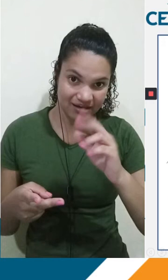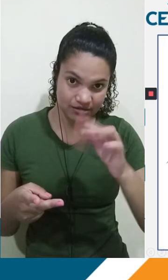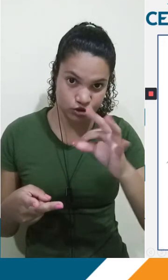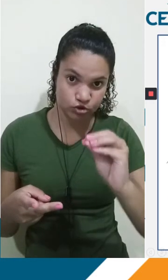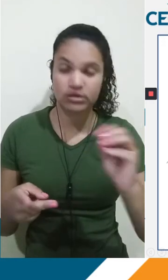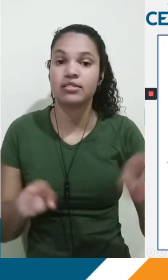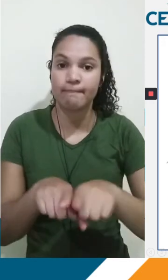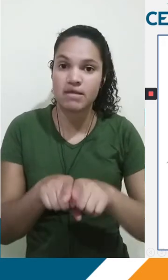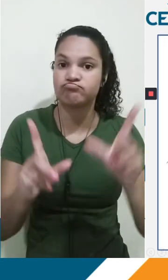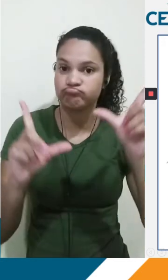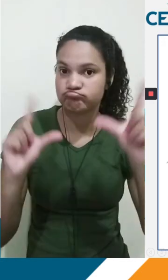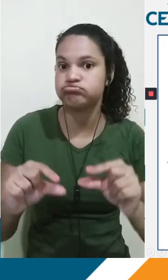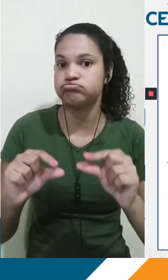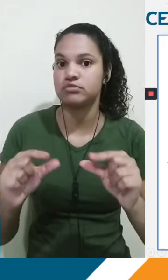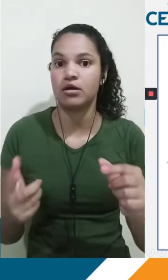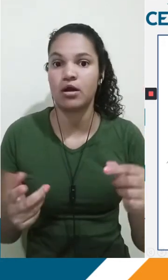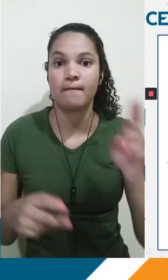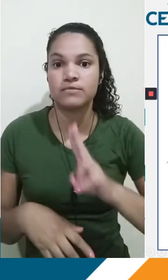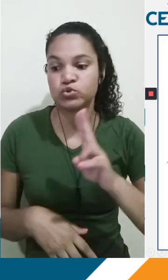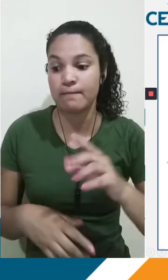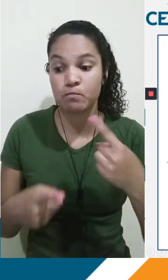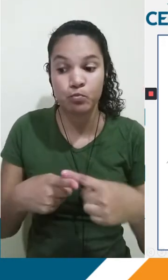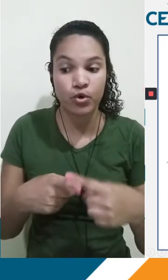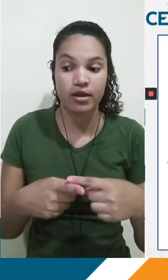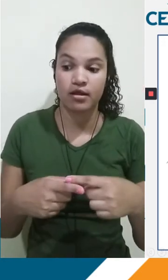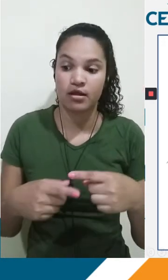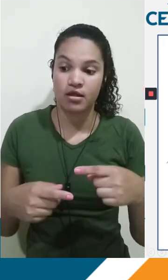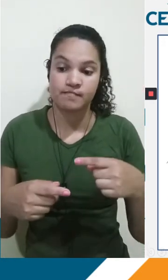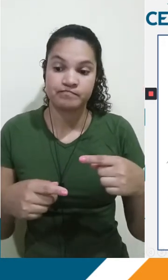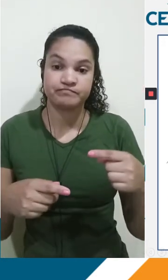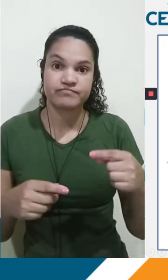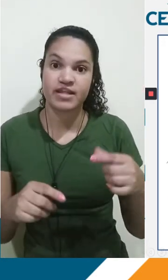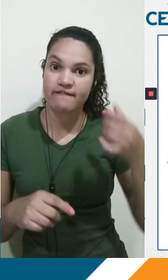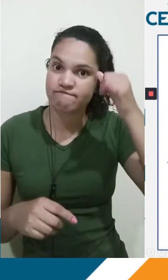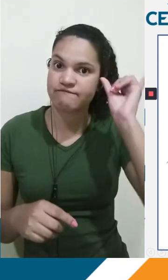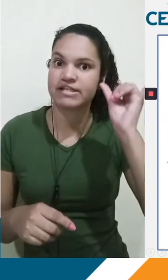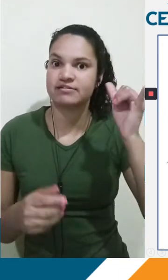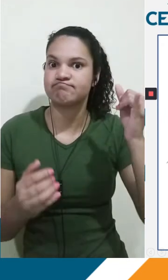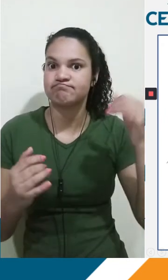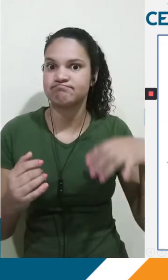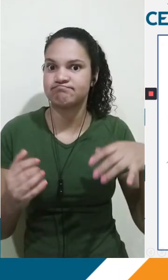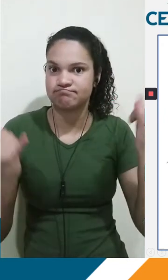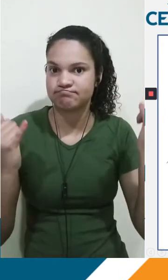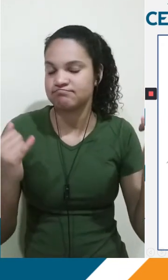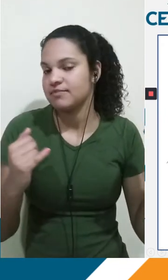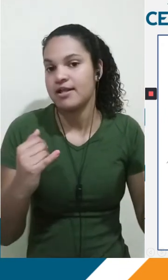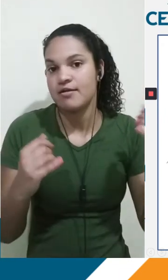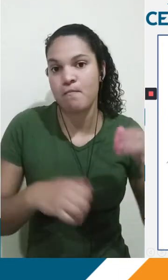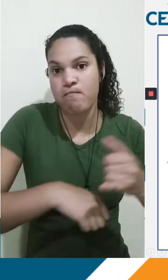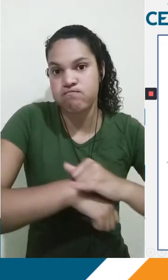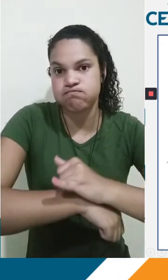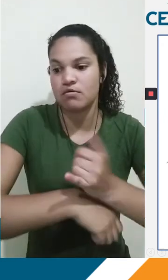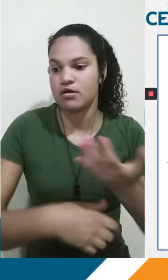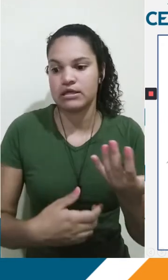relação metabólica para a utilização de ácidos graxos e até de proteínas. Aí o indivíduo começa a perder massa muscular, o que